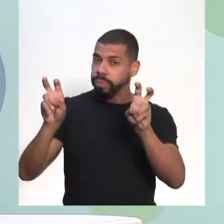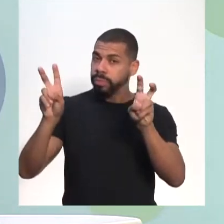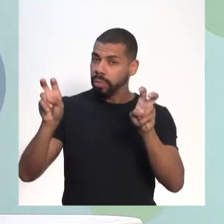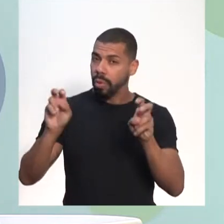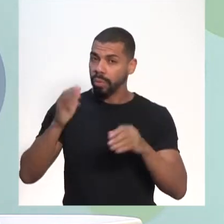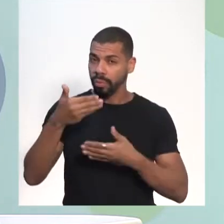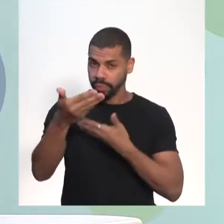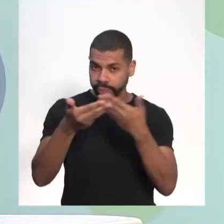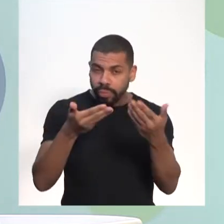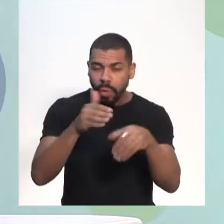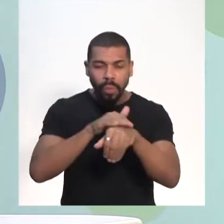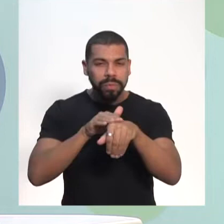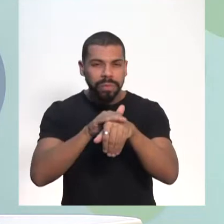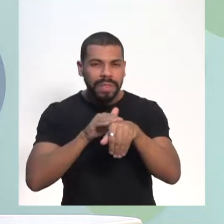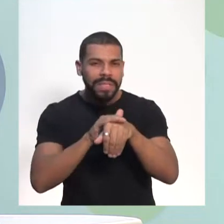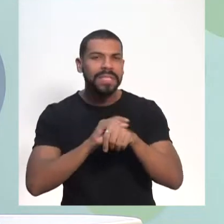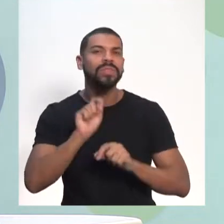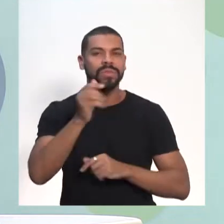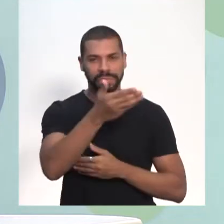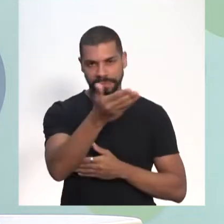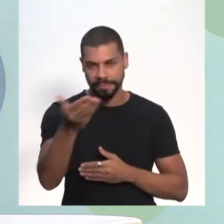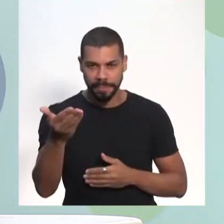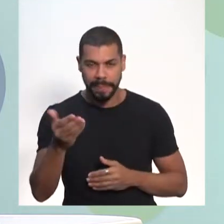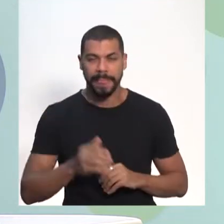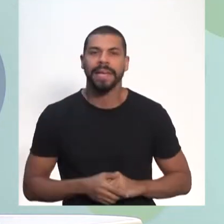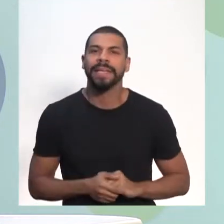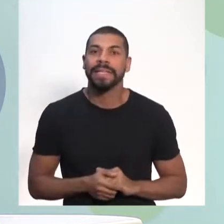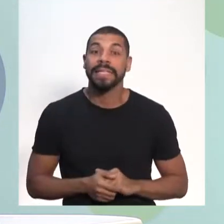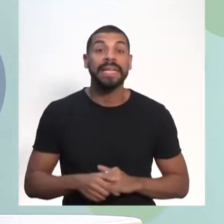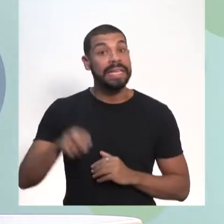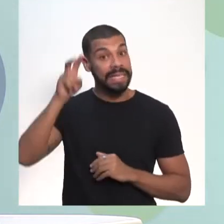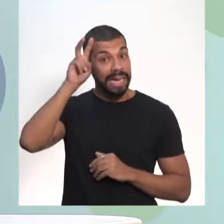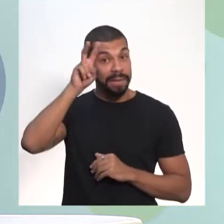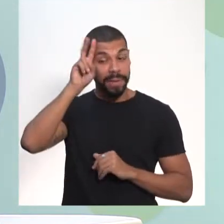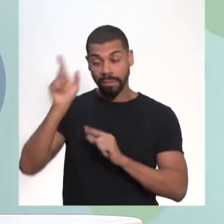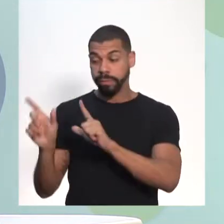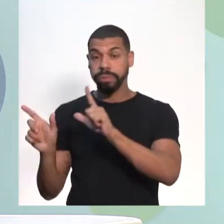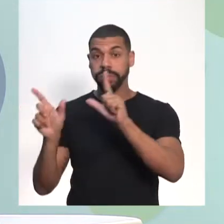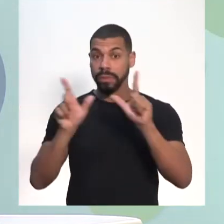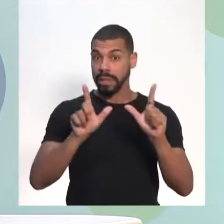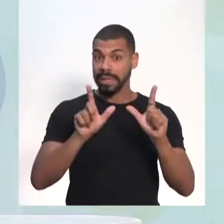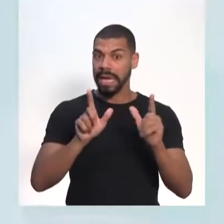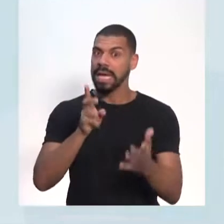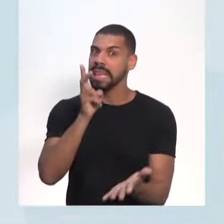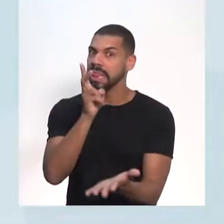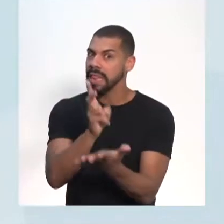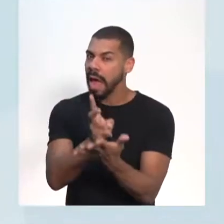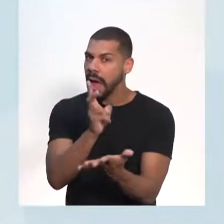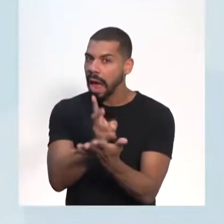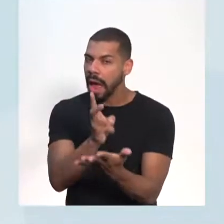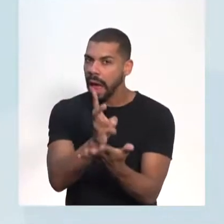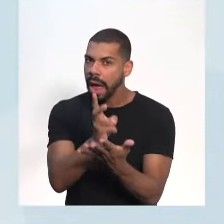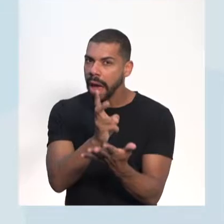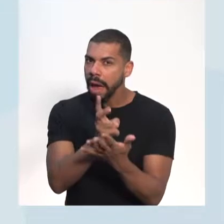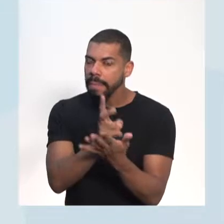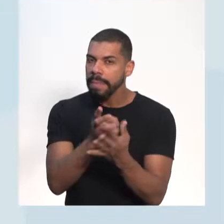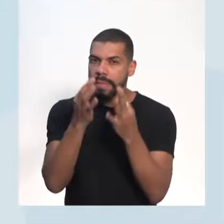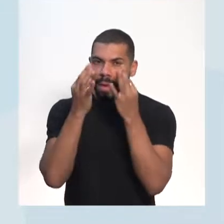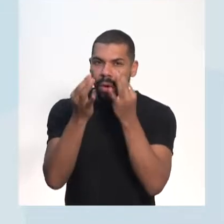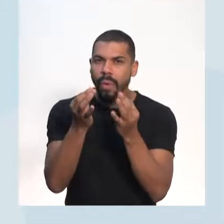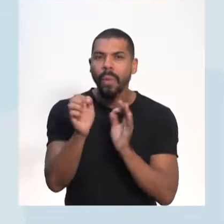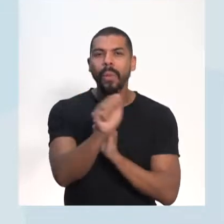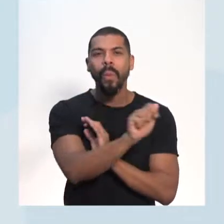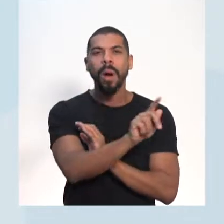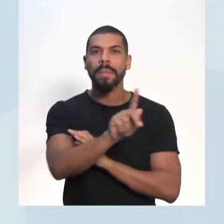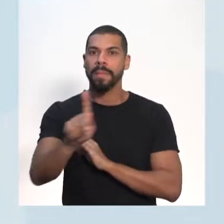fala com vocês. E lembrando, né, como está aí na apresentação, sempre utilizando o aplicativo